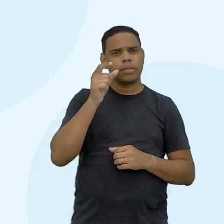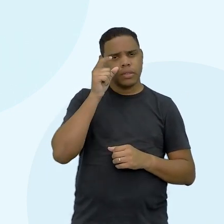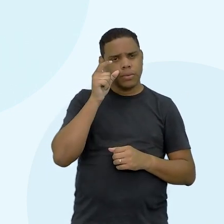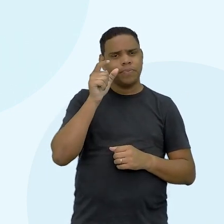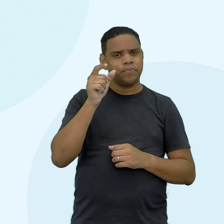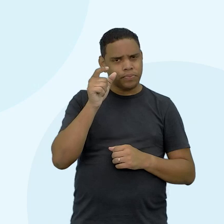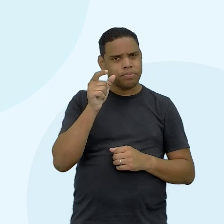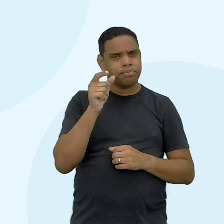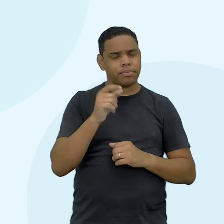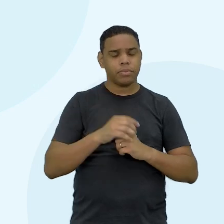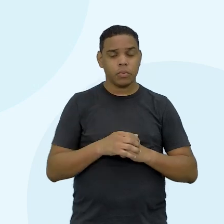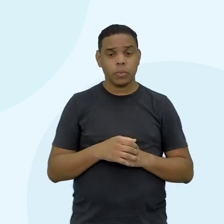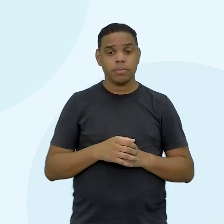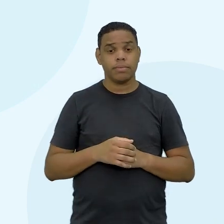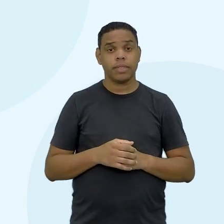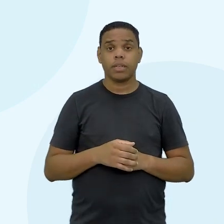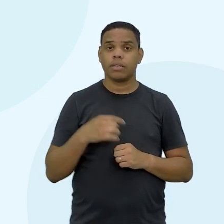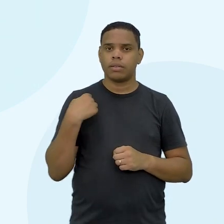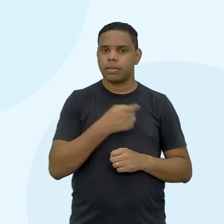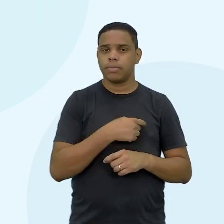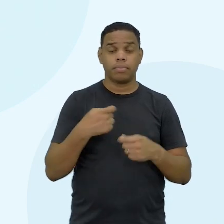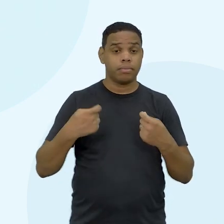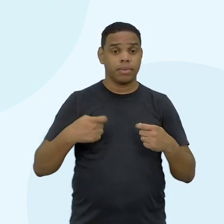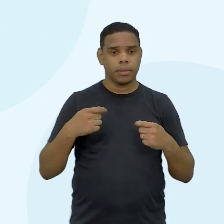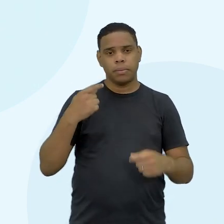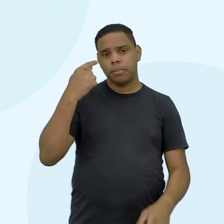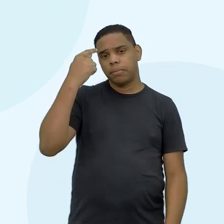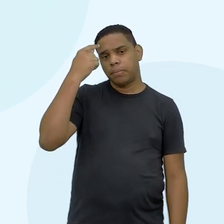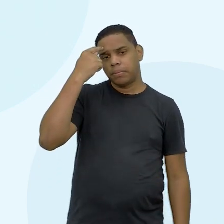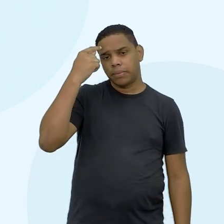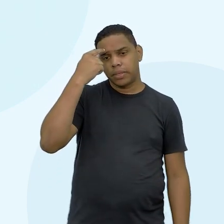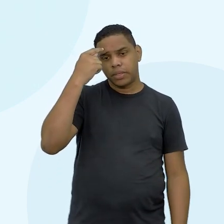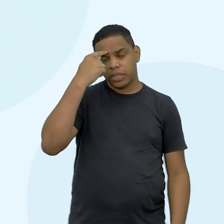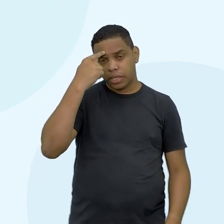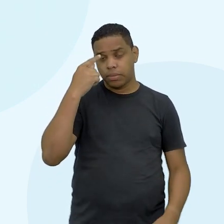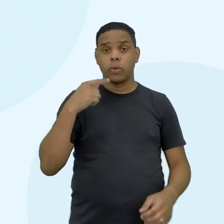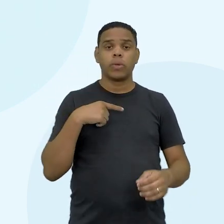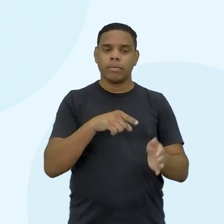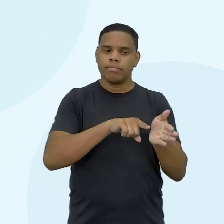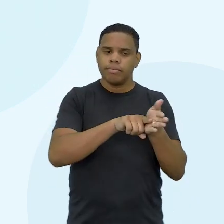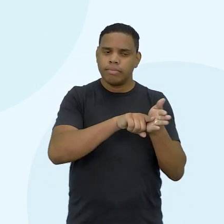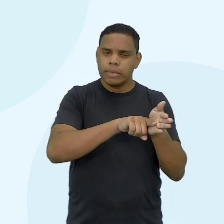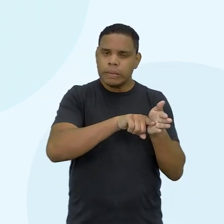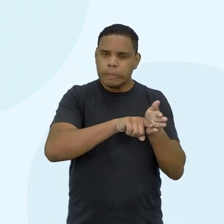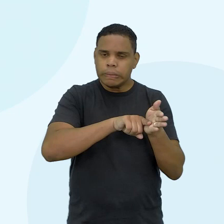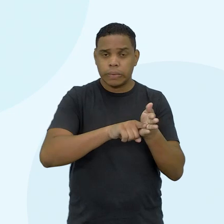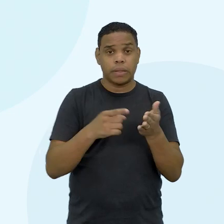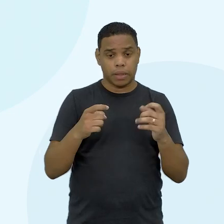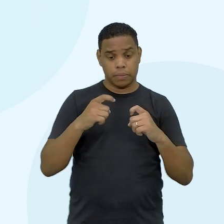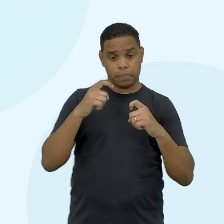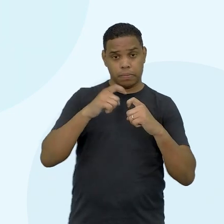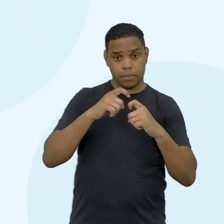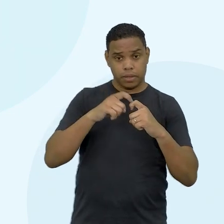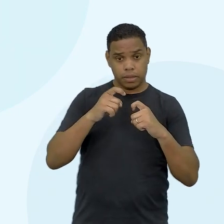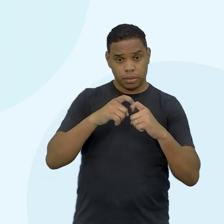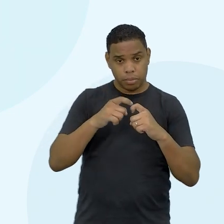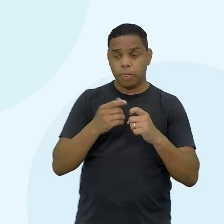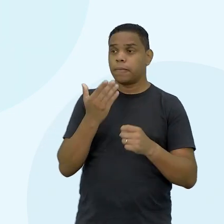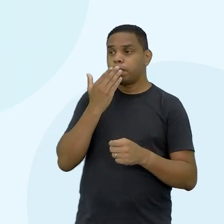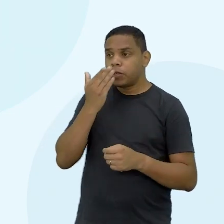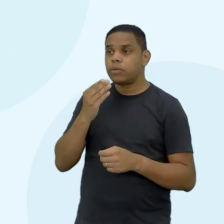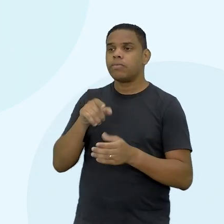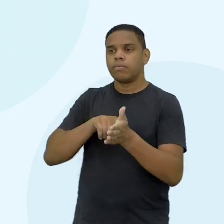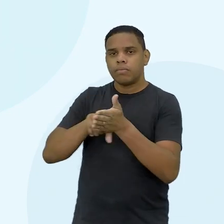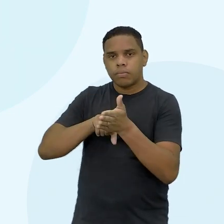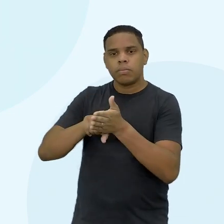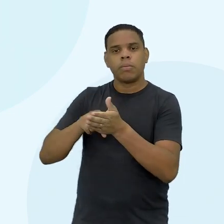interessante também é que a gente precisa pensar, olha só, nos exames, né? Então, o médico aí solicitou exames